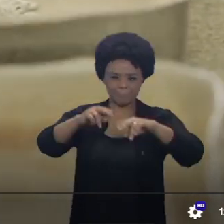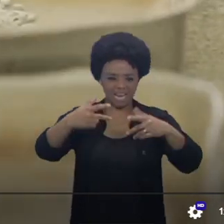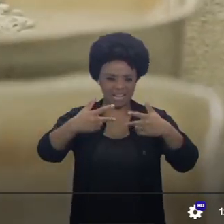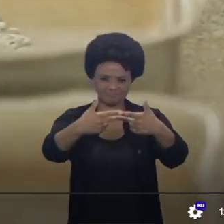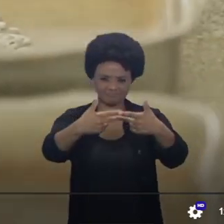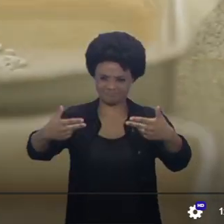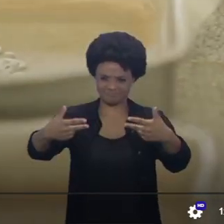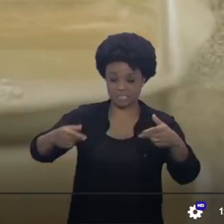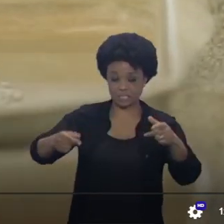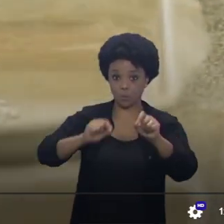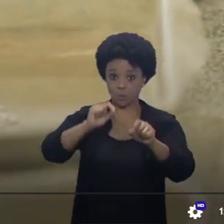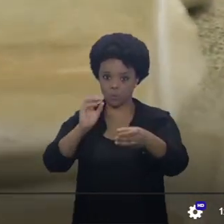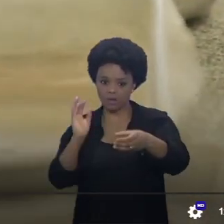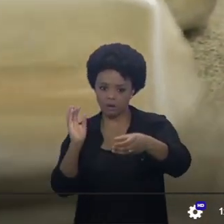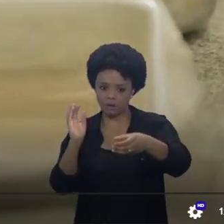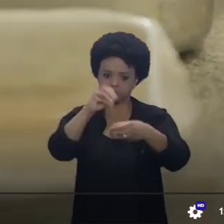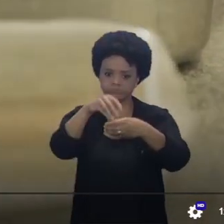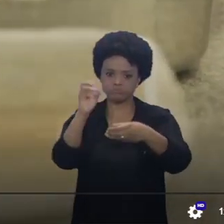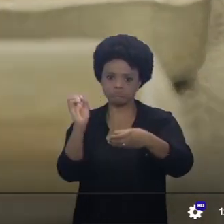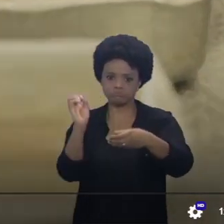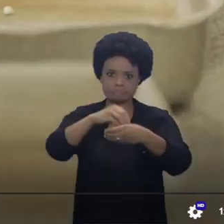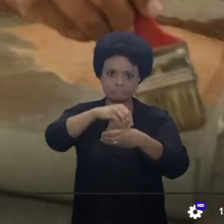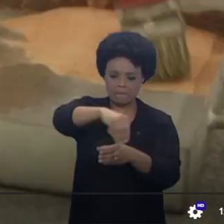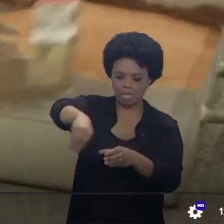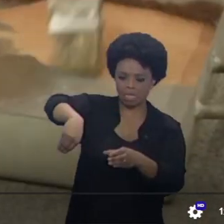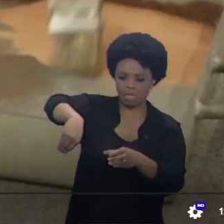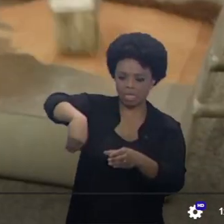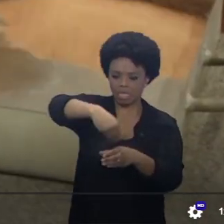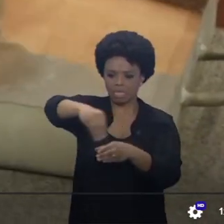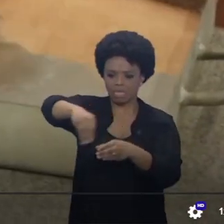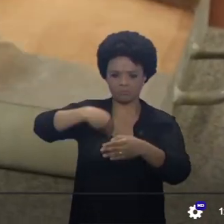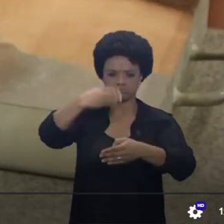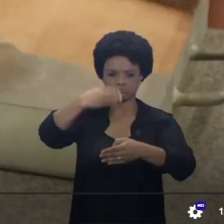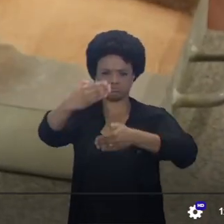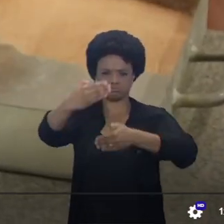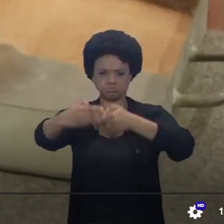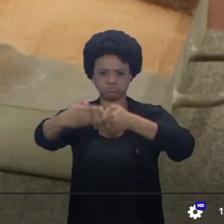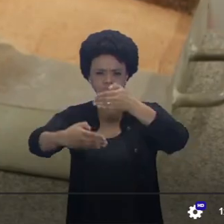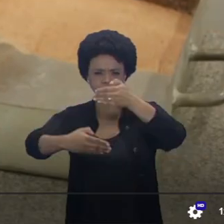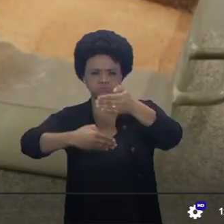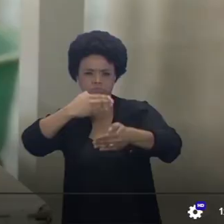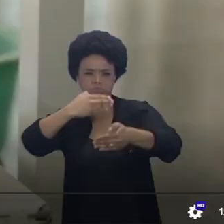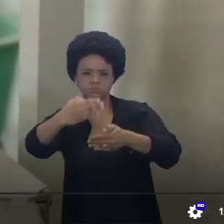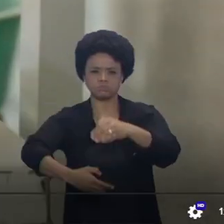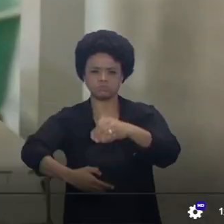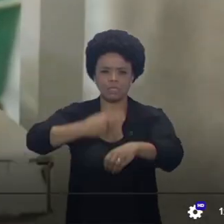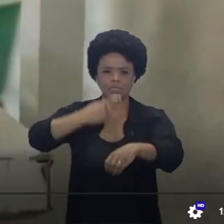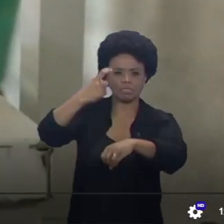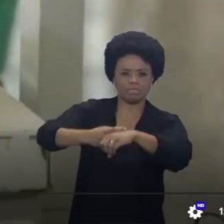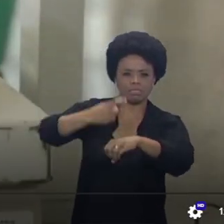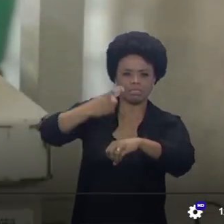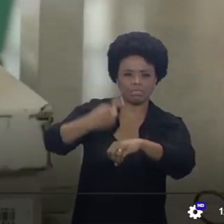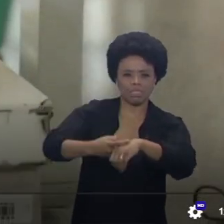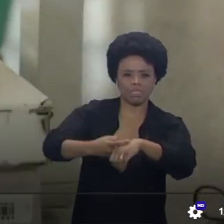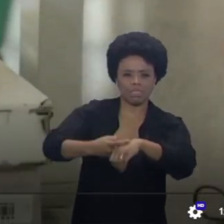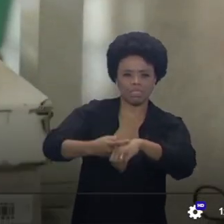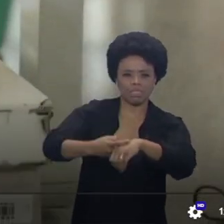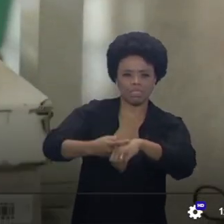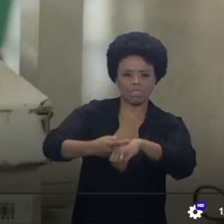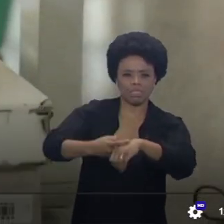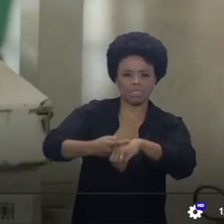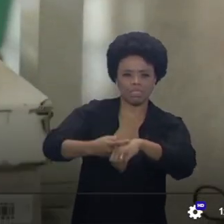conhecidos como agregados do concreto precisam passar por um processo de qualidade para que as características